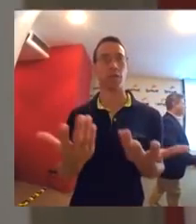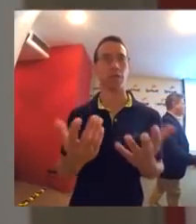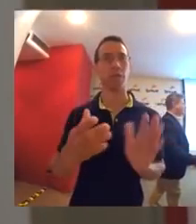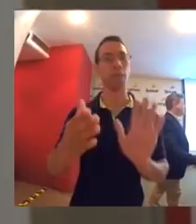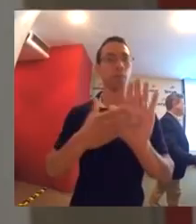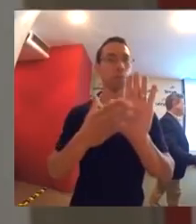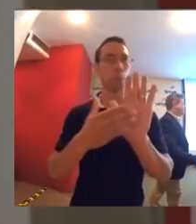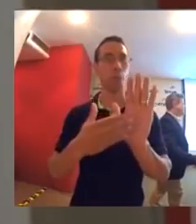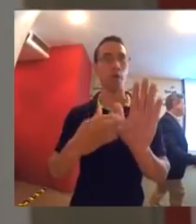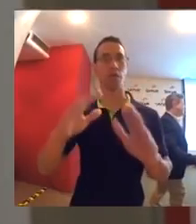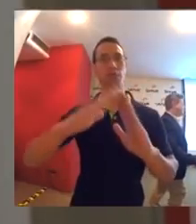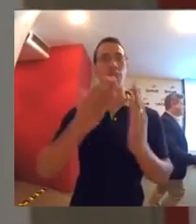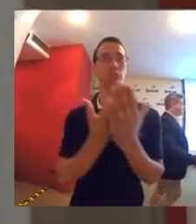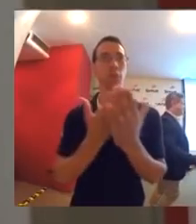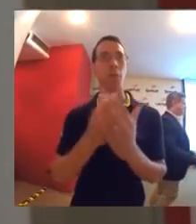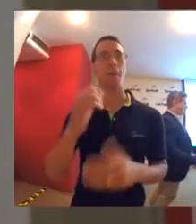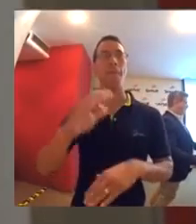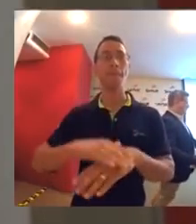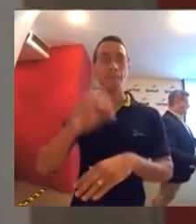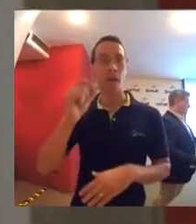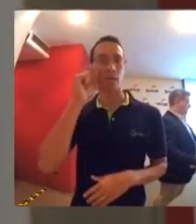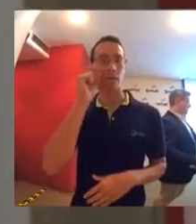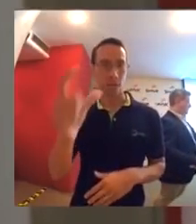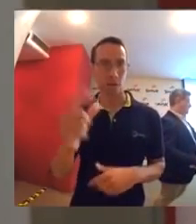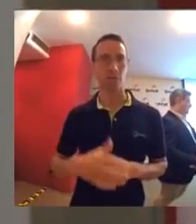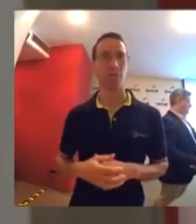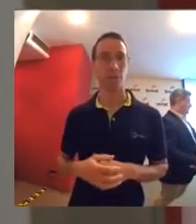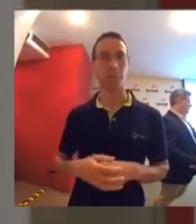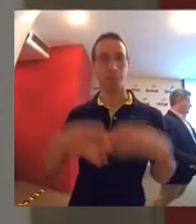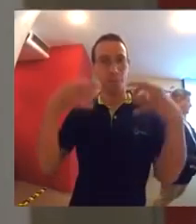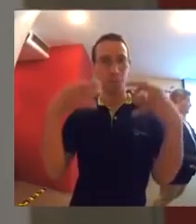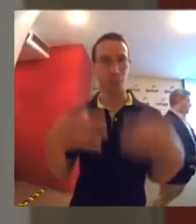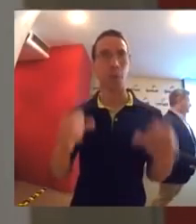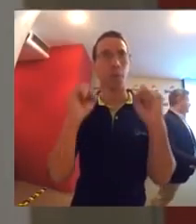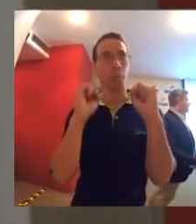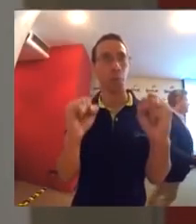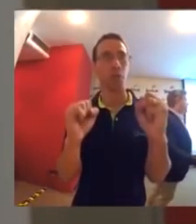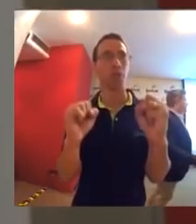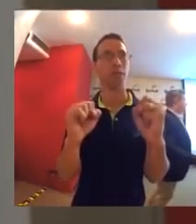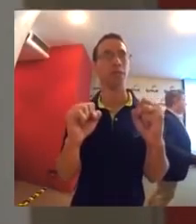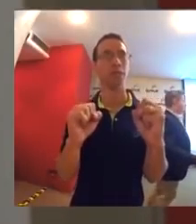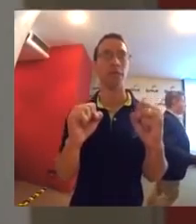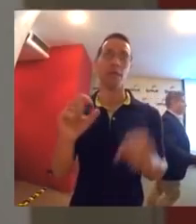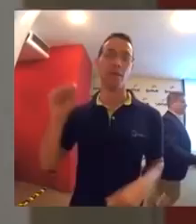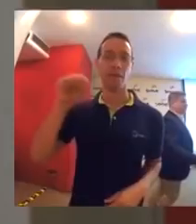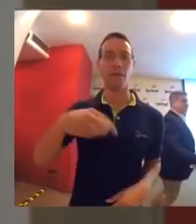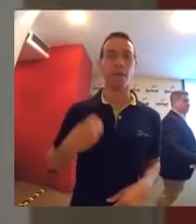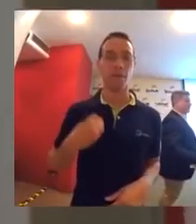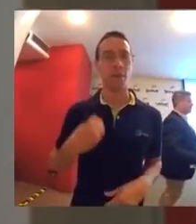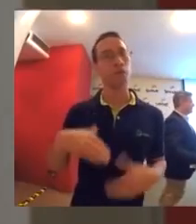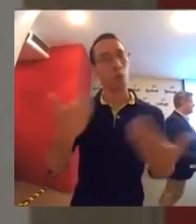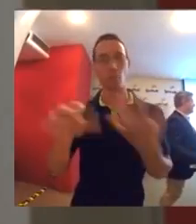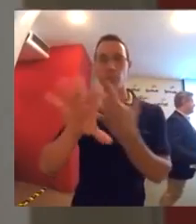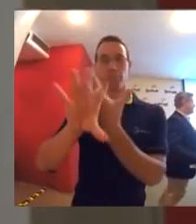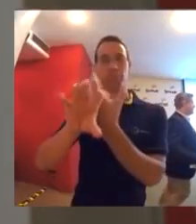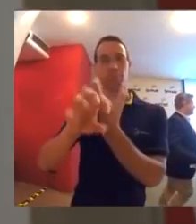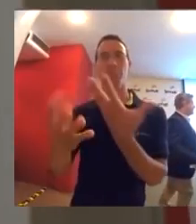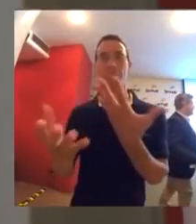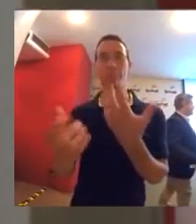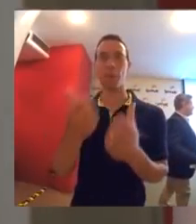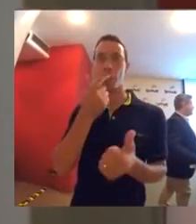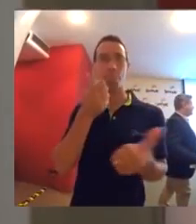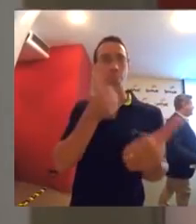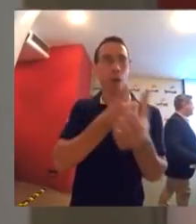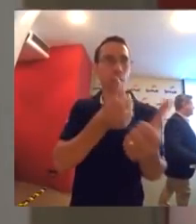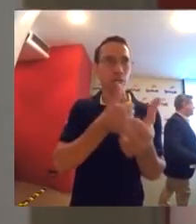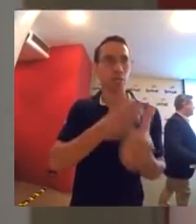propostas educacionais interessantes e, com certeza, poder estar, né, presencialmente ou virtualmente, mas tão perto do